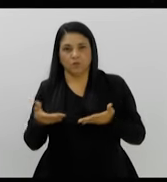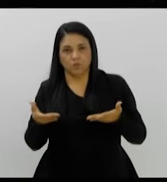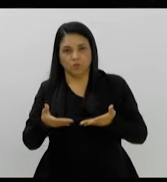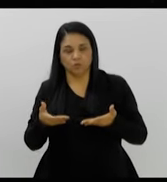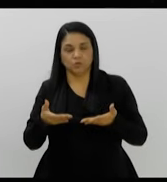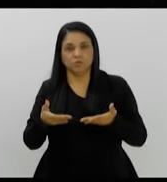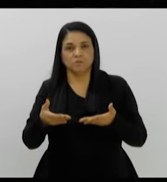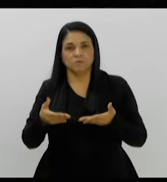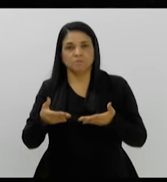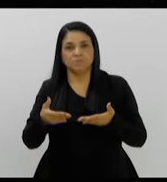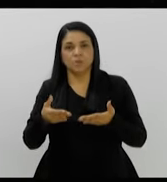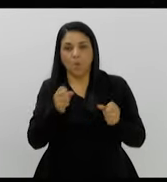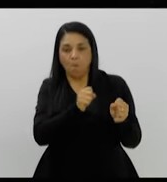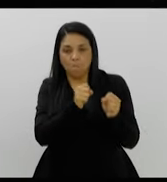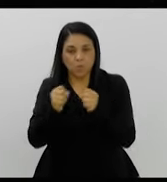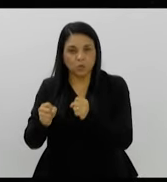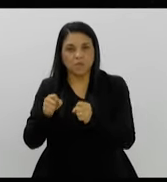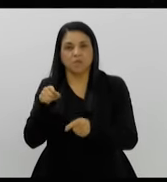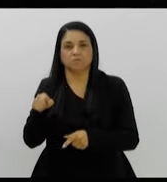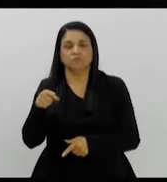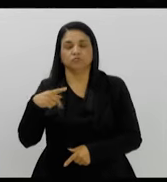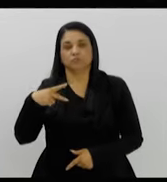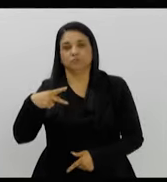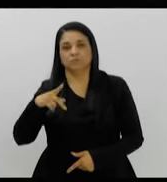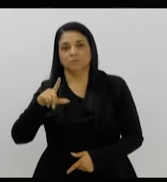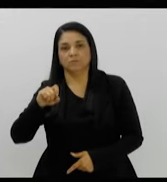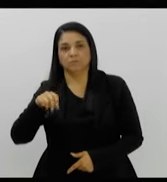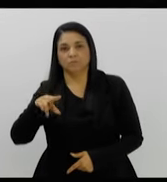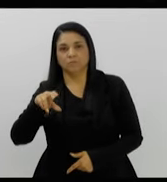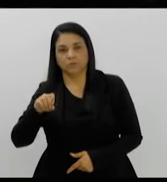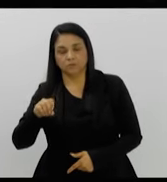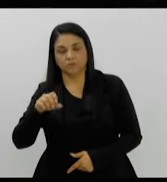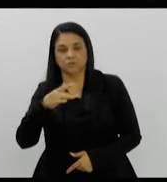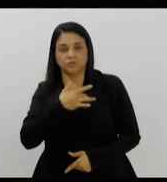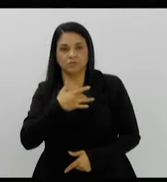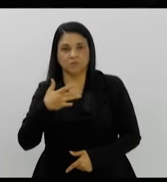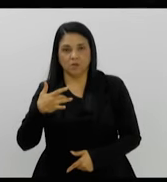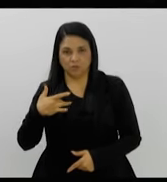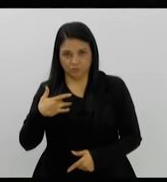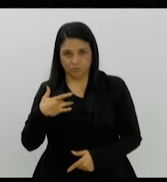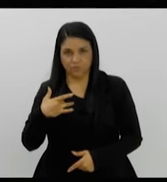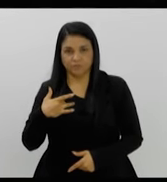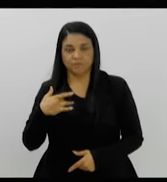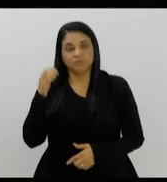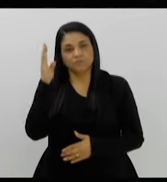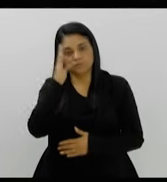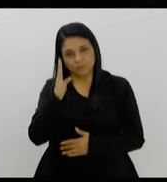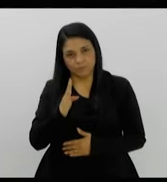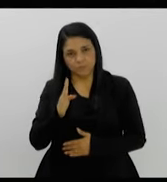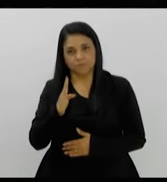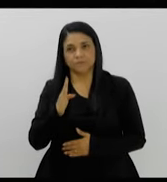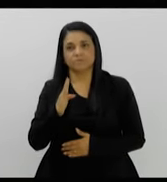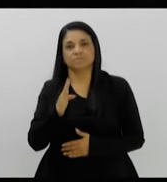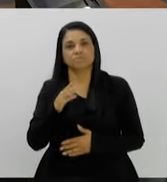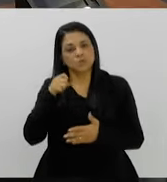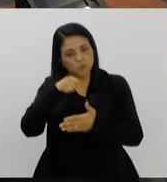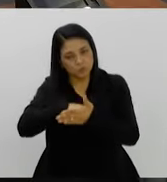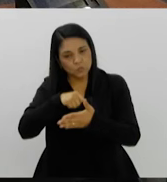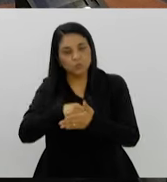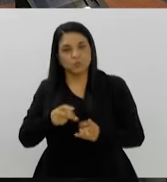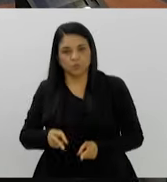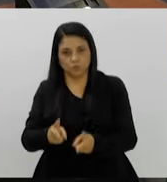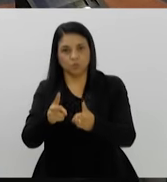grande poder dos planos de saúde da Saúde suplementar no Brasil nós continuaremos essa luta Obrigado